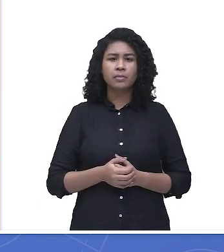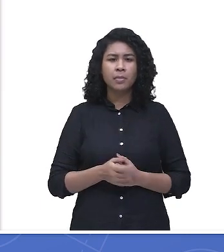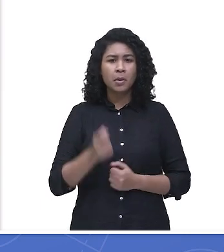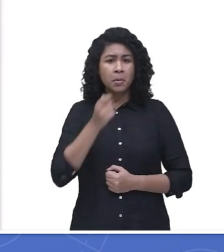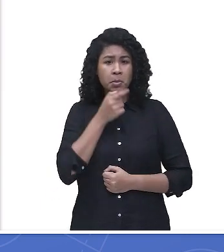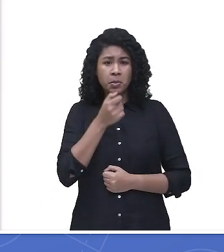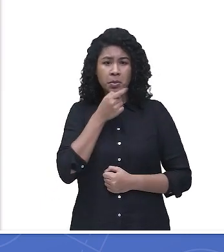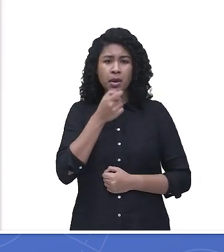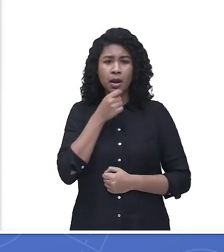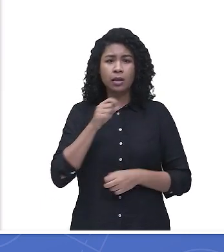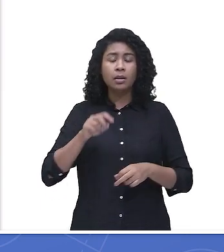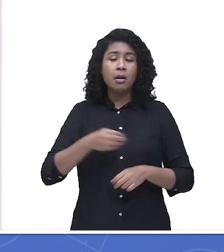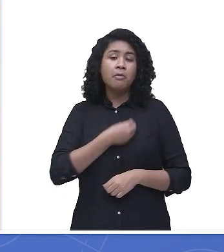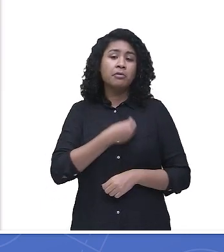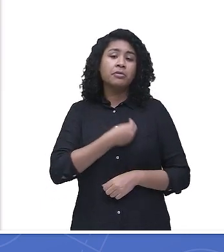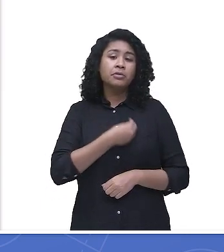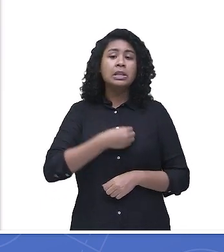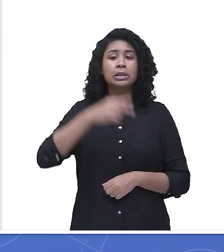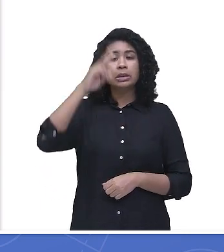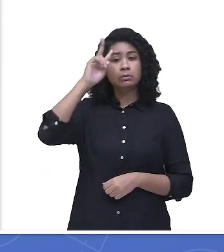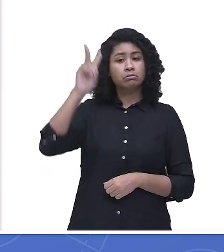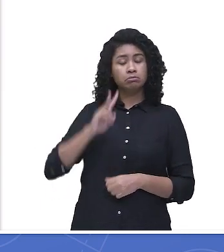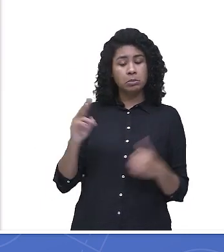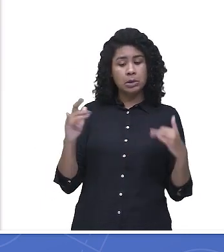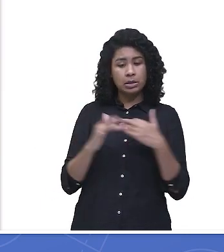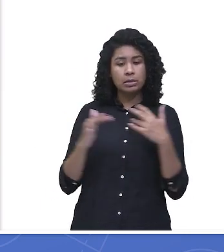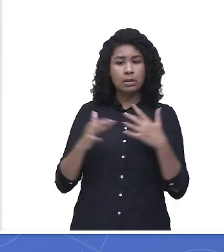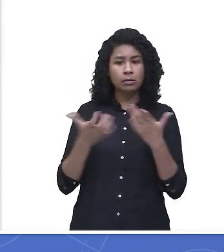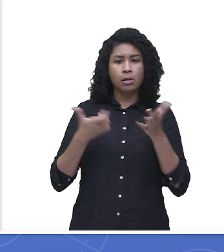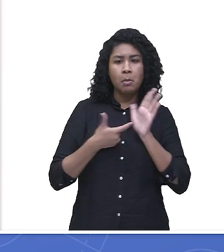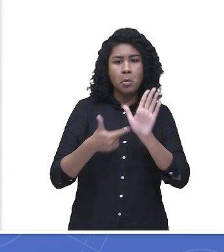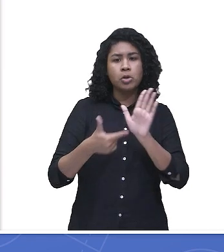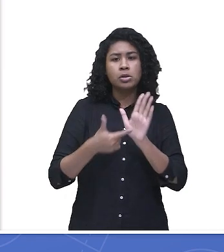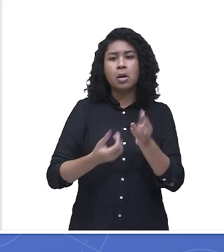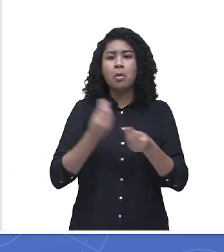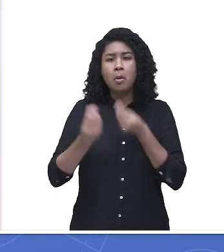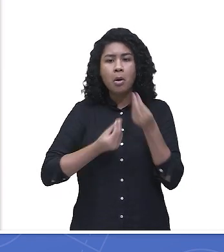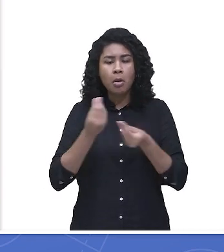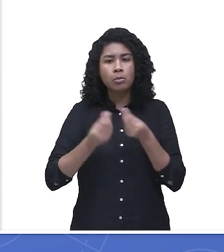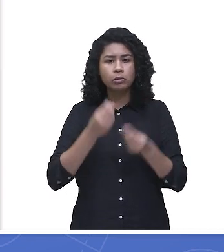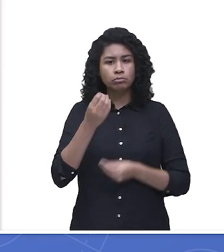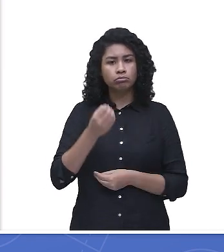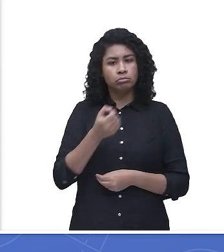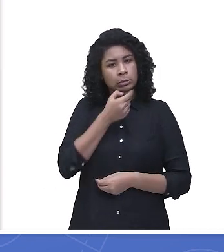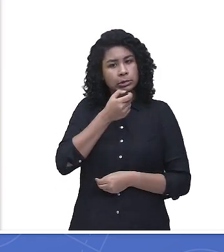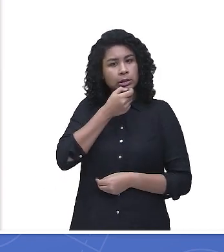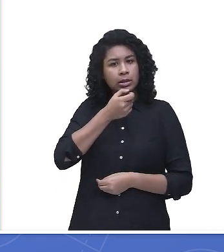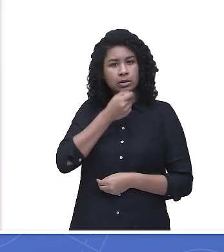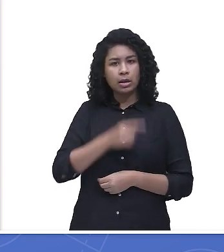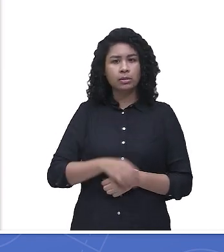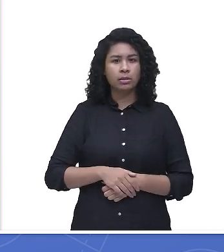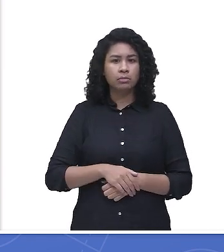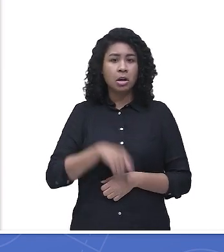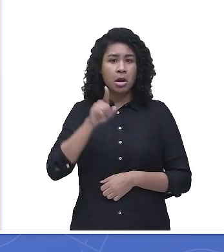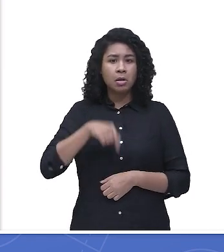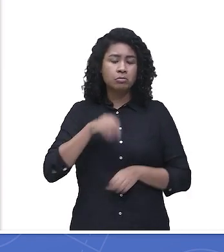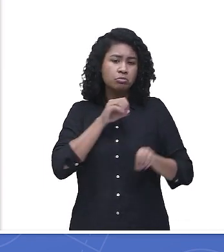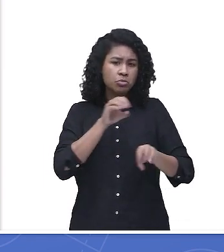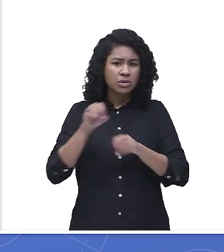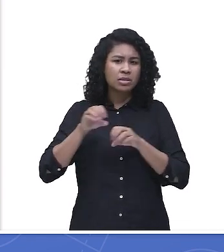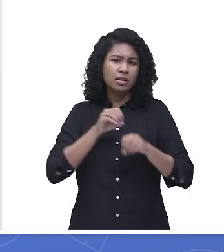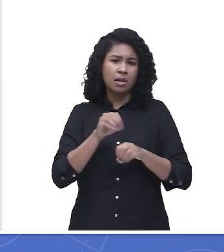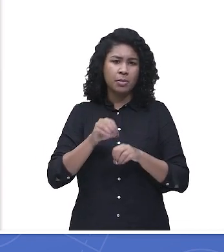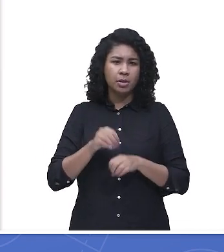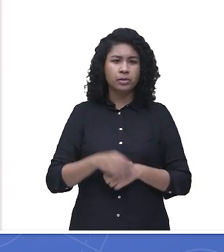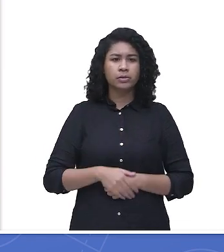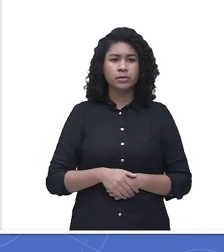do cotidiano para manter as pessoas informadas. Tivemos um ensinamento como uma fábula aqui? Também não. Então, a